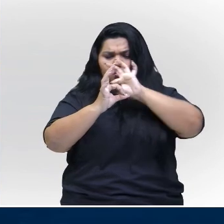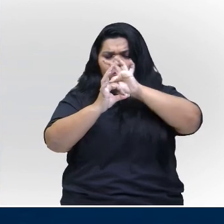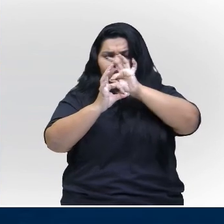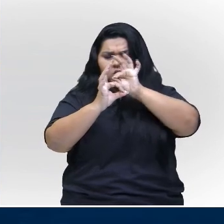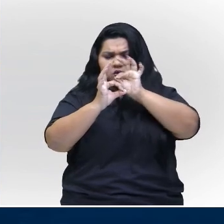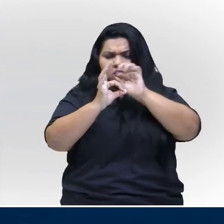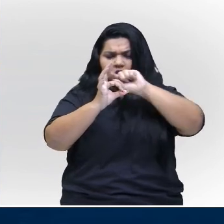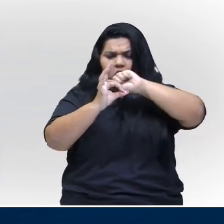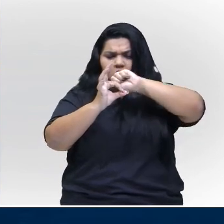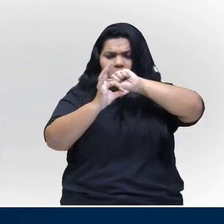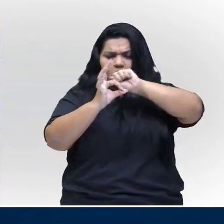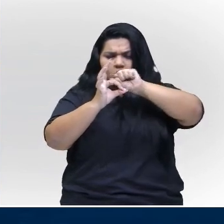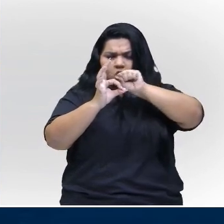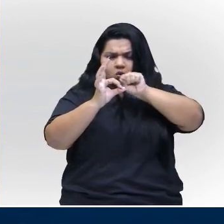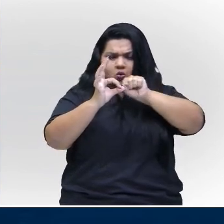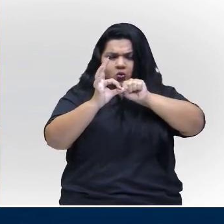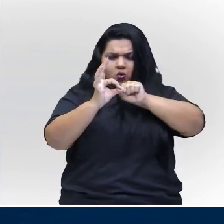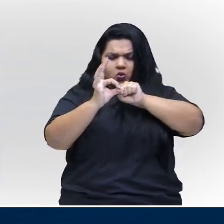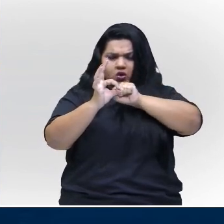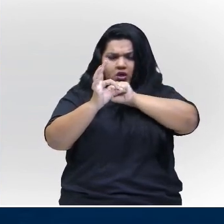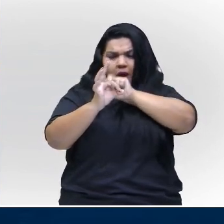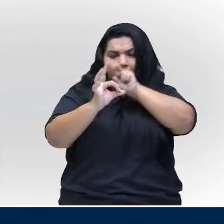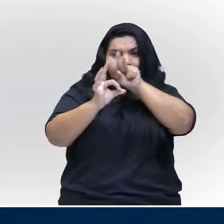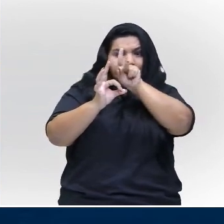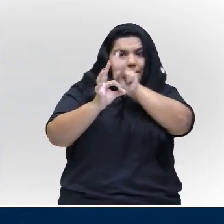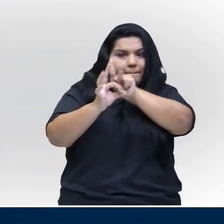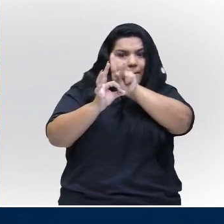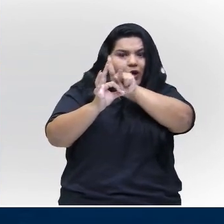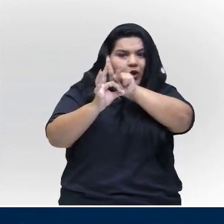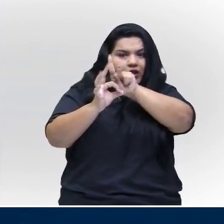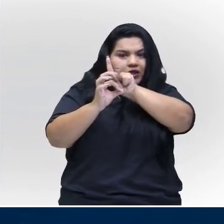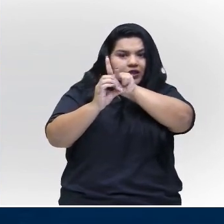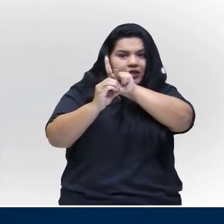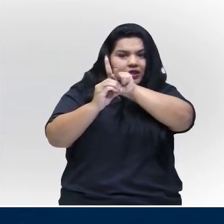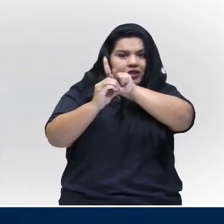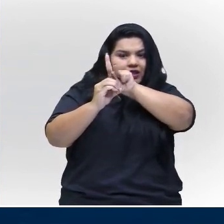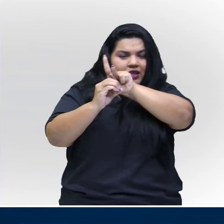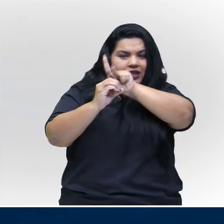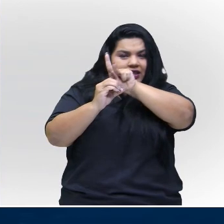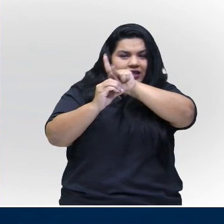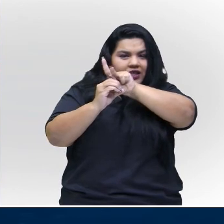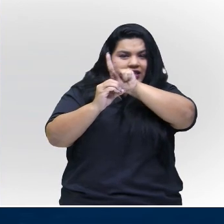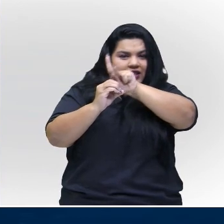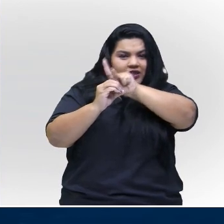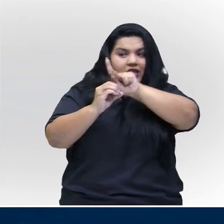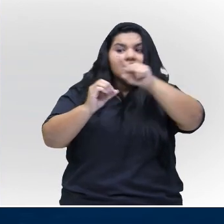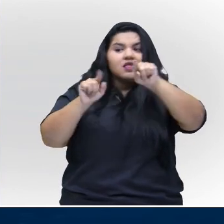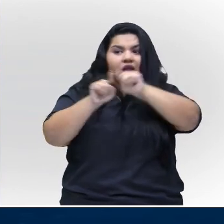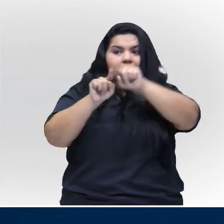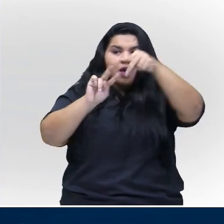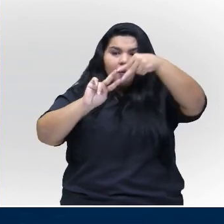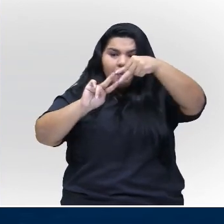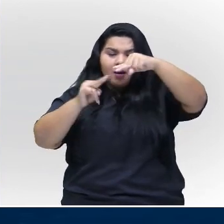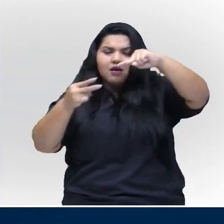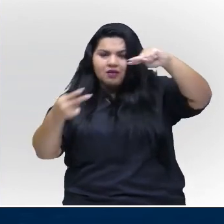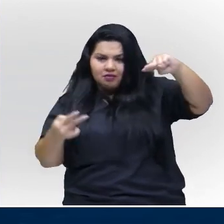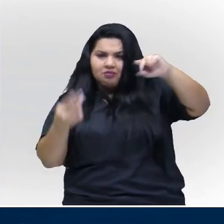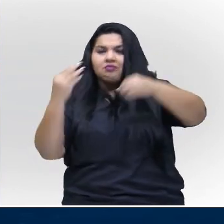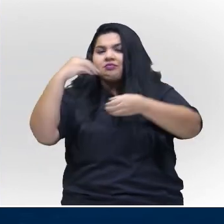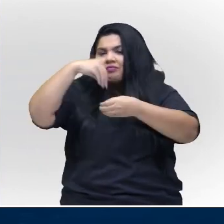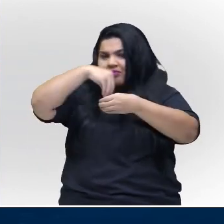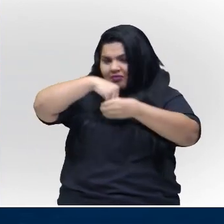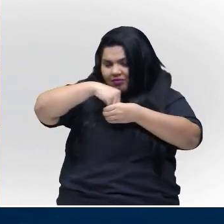Uma membrana que protege esse núcleo e protege também o material genético das células. Então, dentro lá